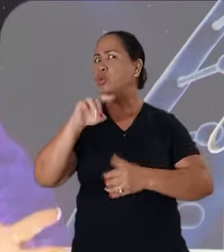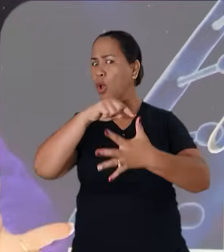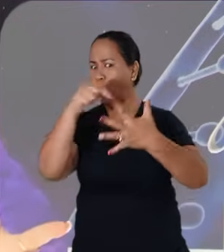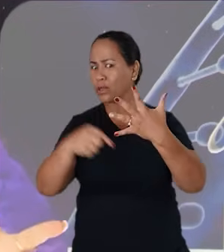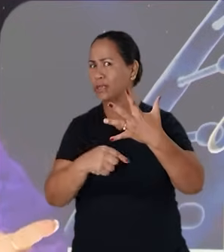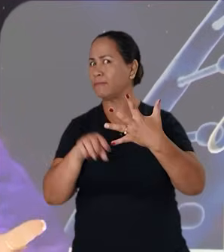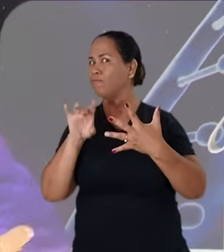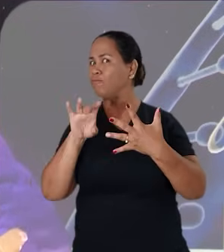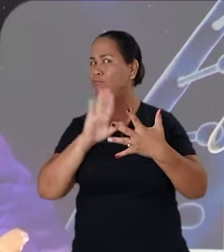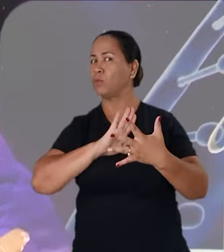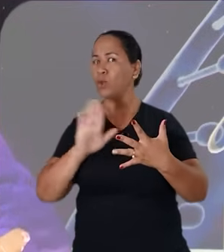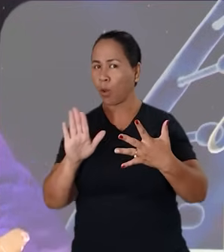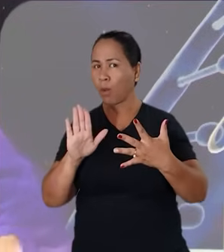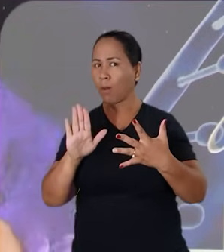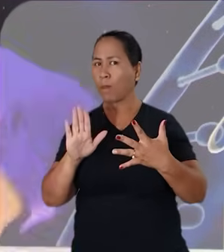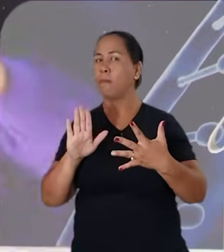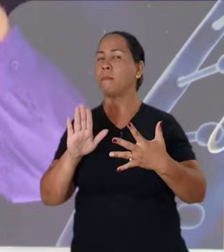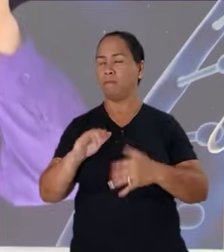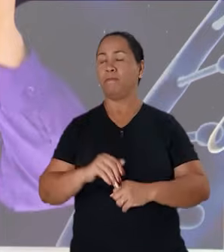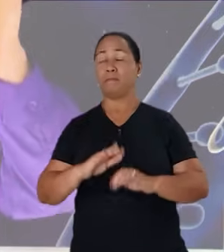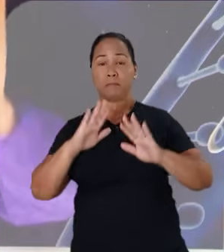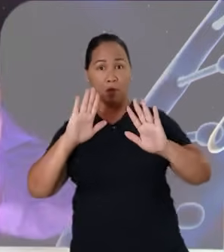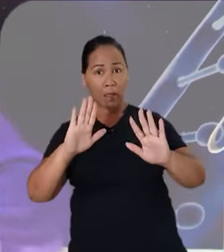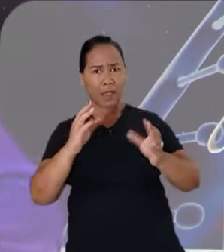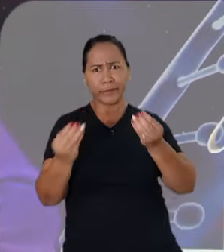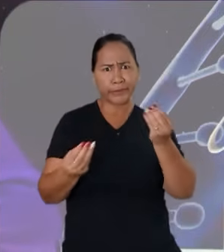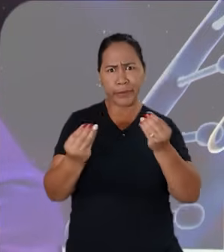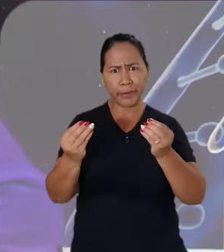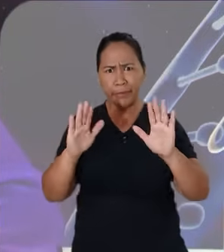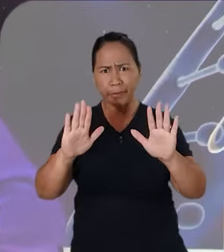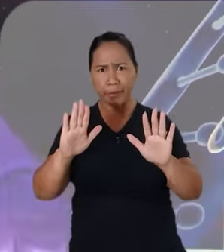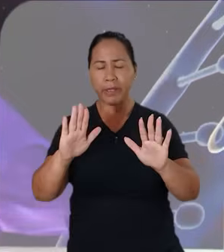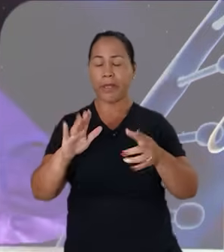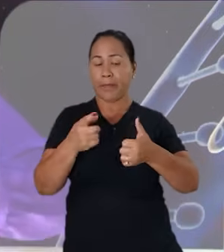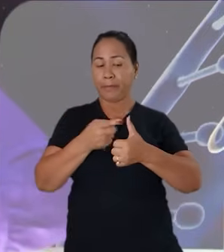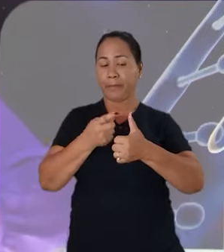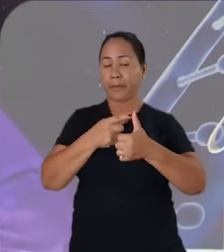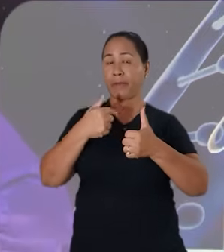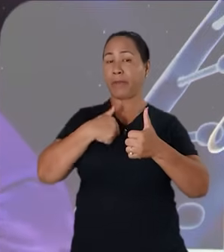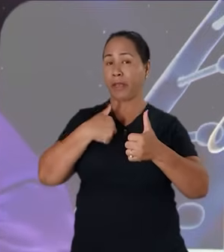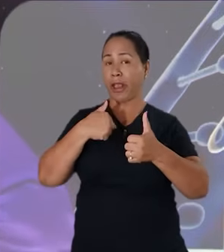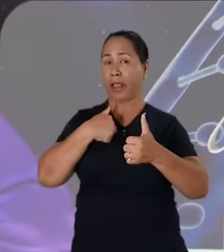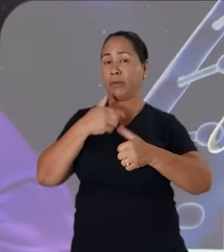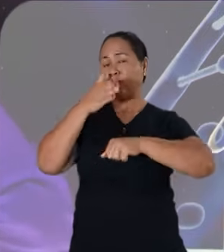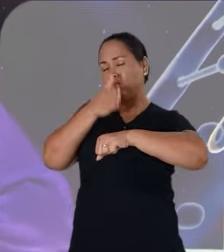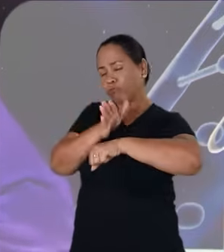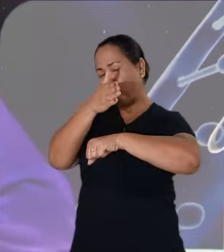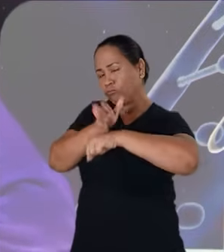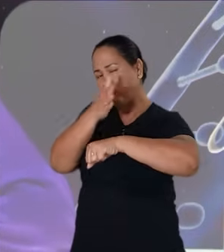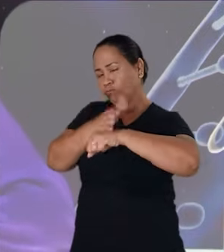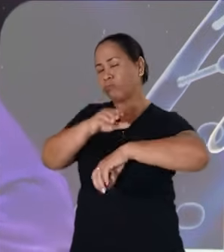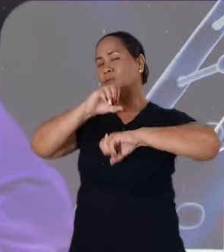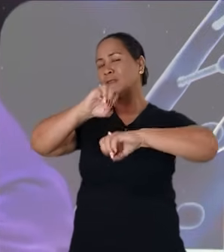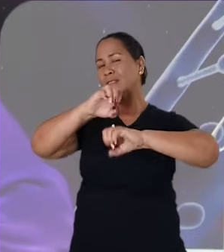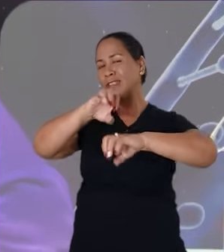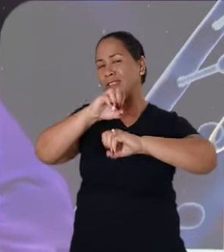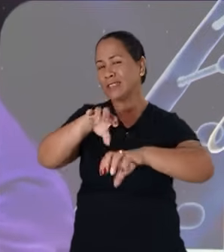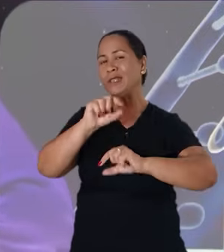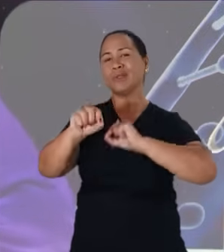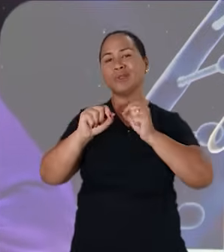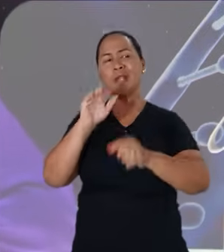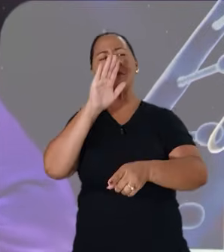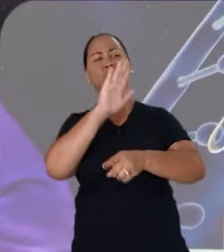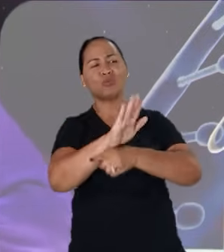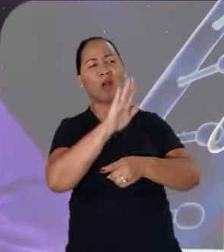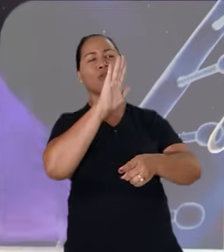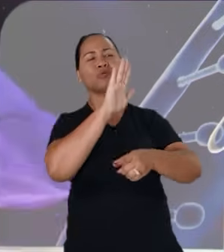Grande. Eu preciso elevar a frequência. E o que eu pratico? Generosidade. Servir.